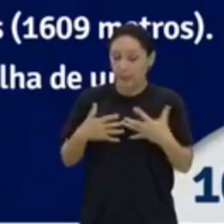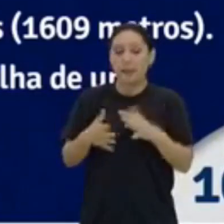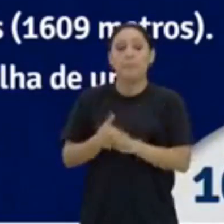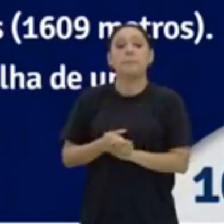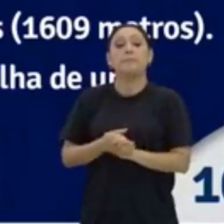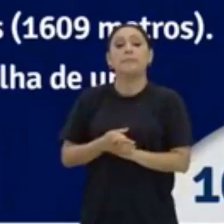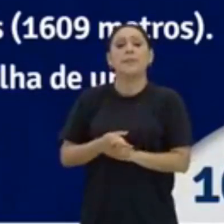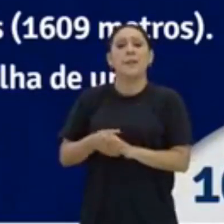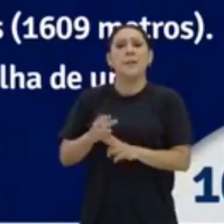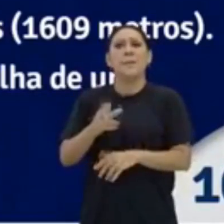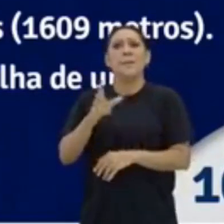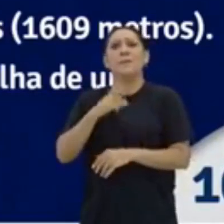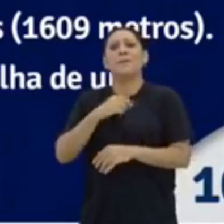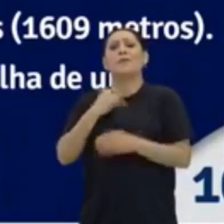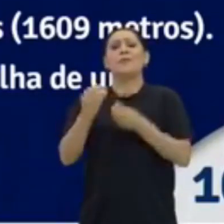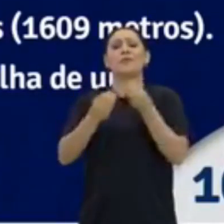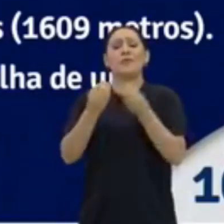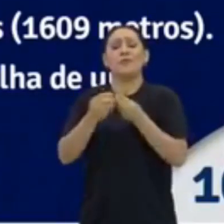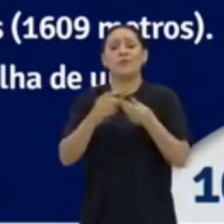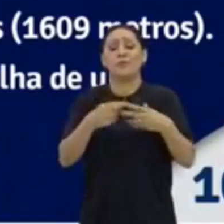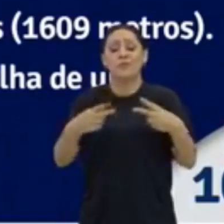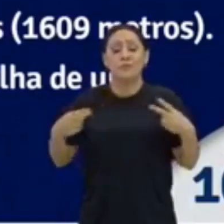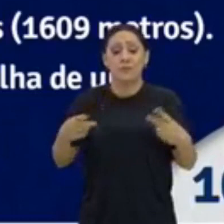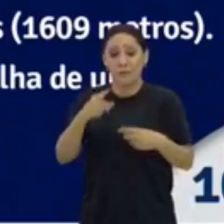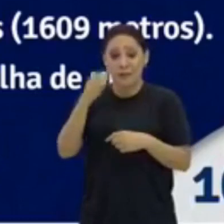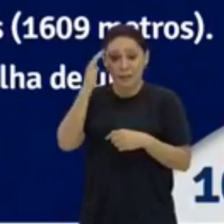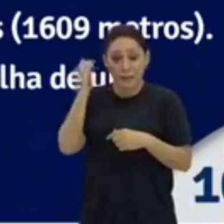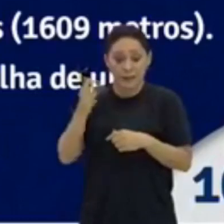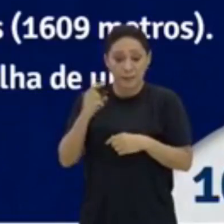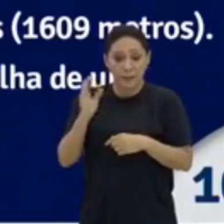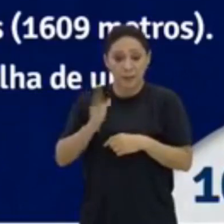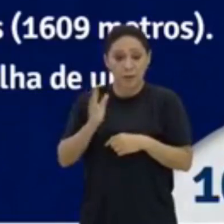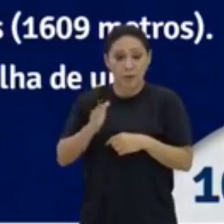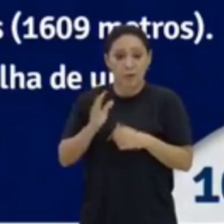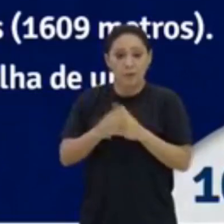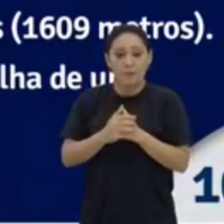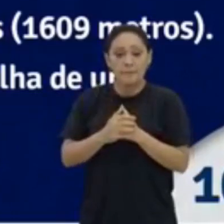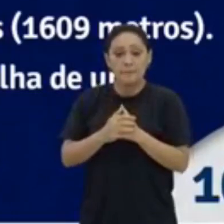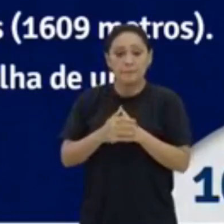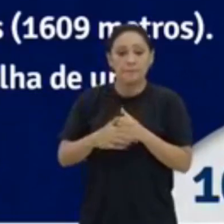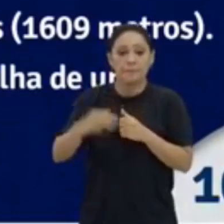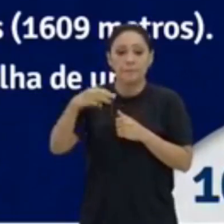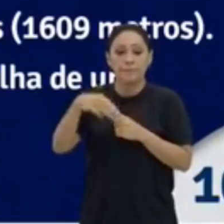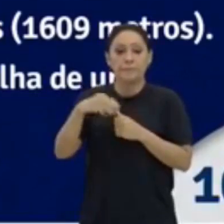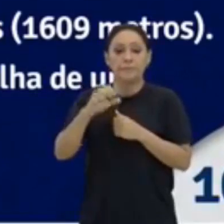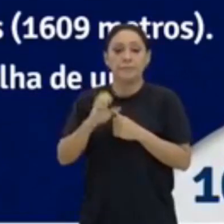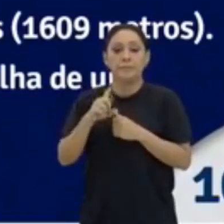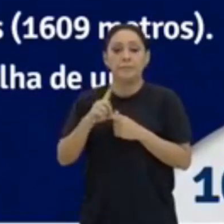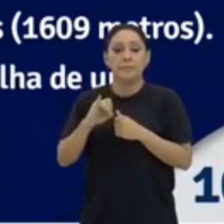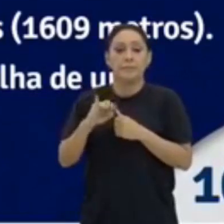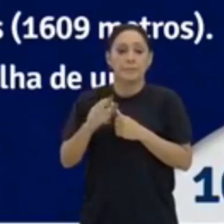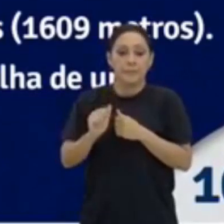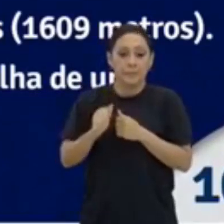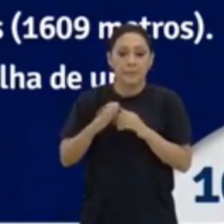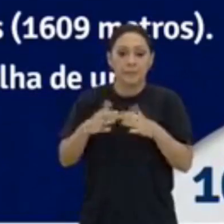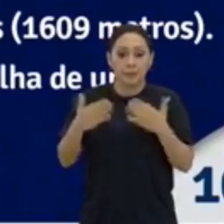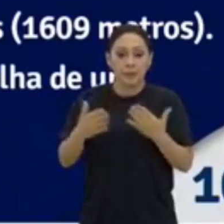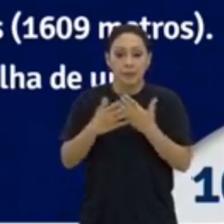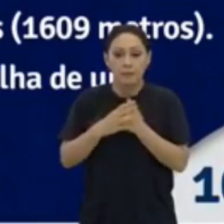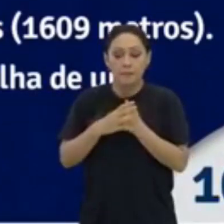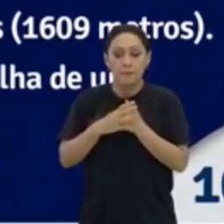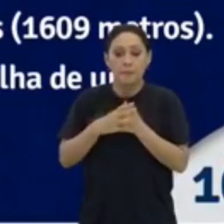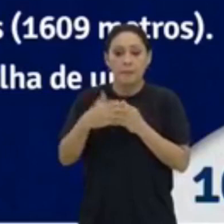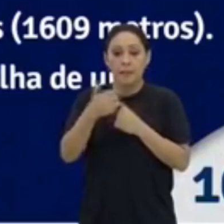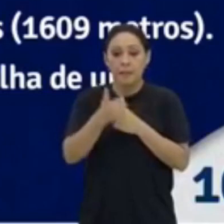Meu Deus, que tanta coisa é essa, pessoal? Você vai saber já. A milha é a distância percorrida por 1.000 passos duplos,